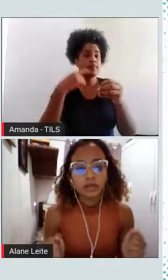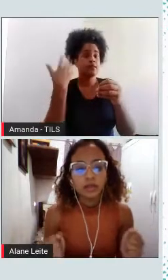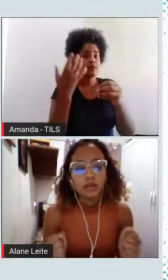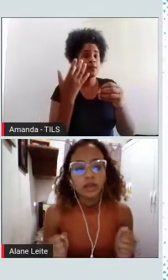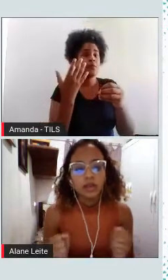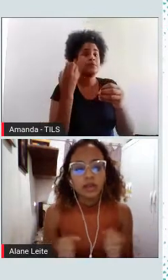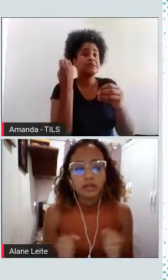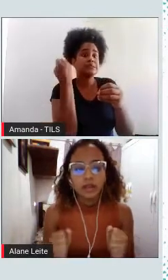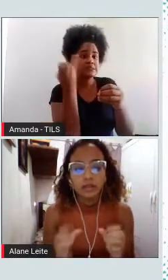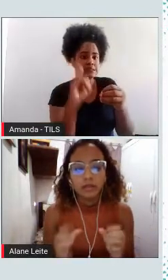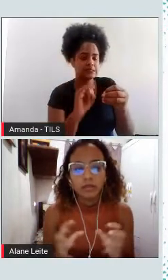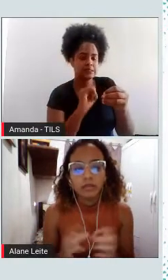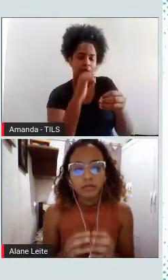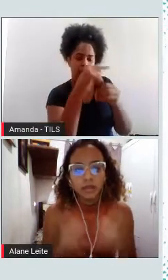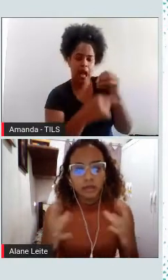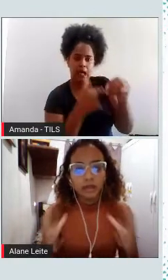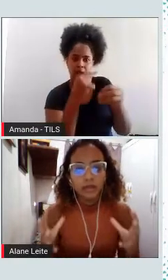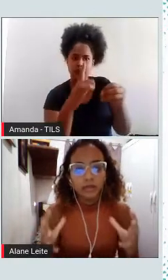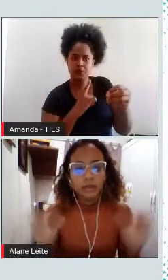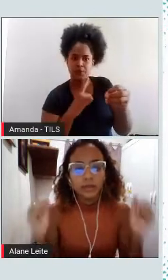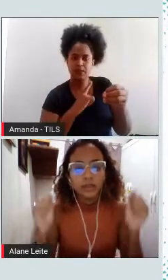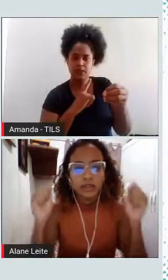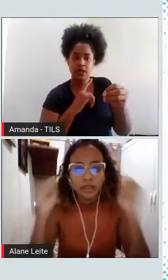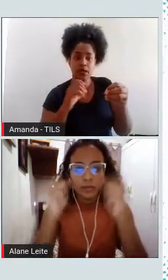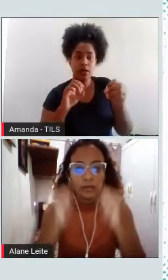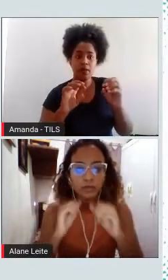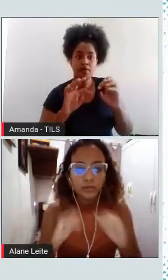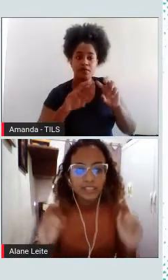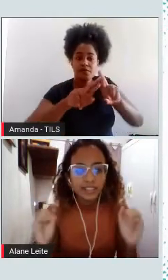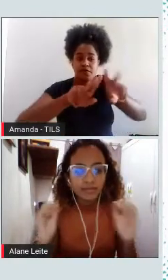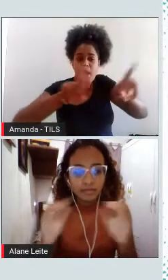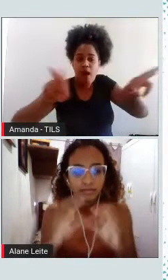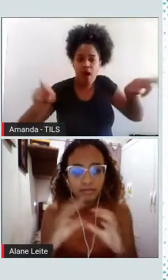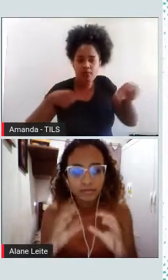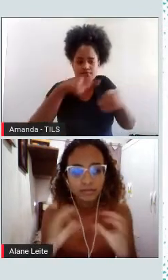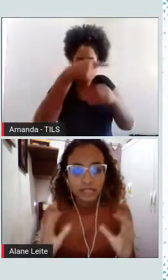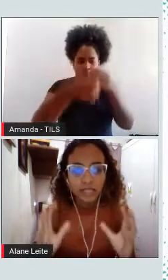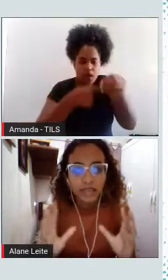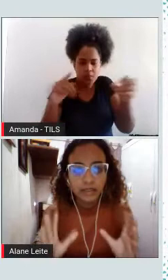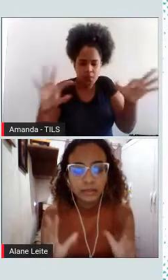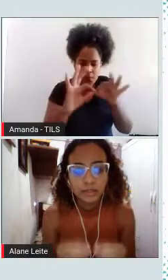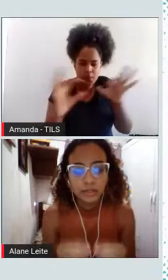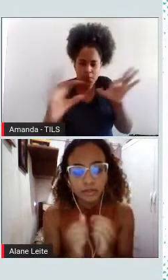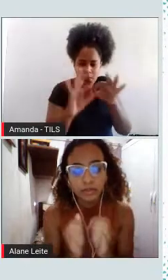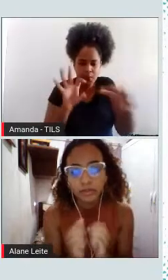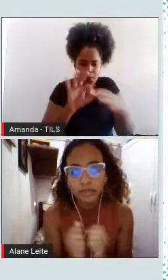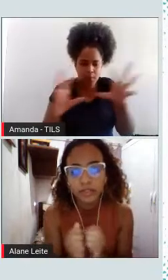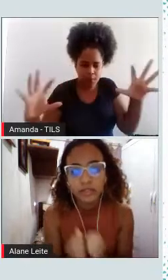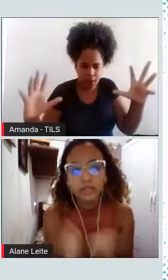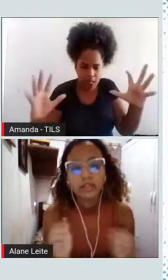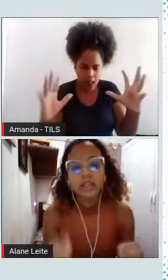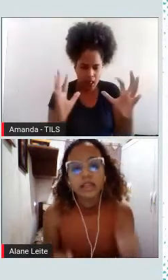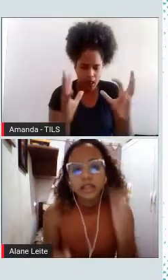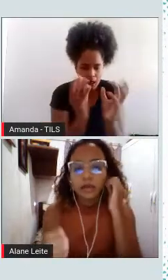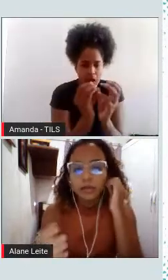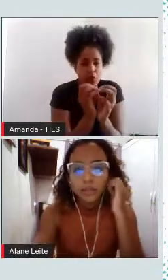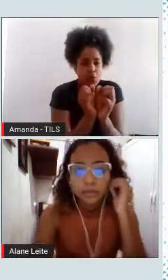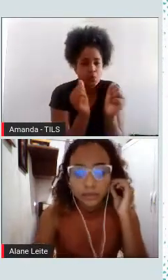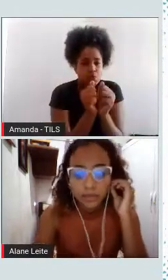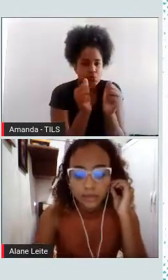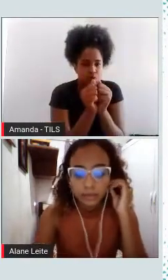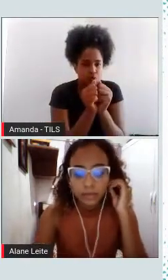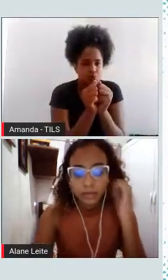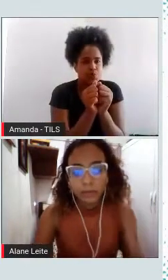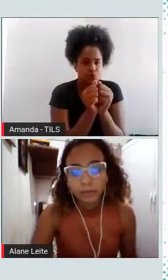átomos. Então, eu tenho um elemento químico ele vai ser um conjuntinho de átomos, todos juntinhos, com o